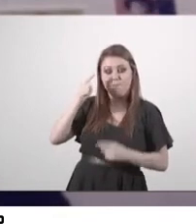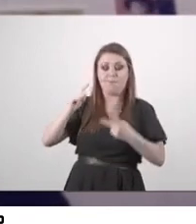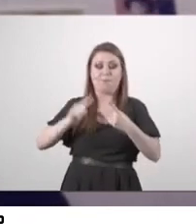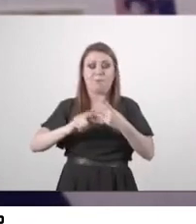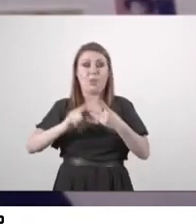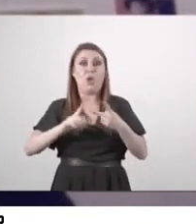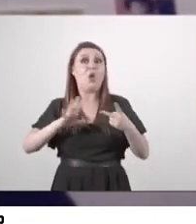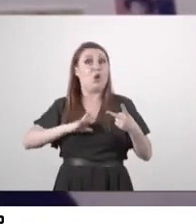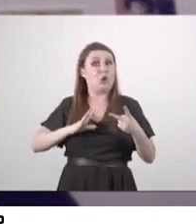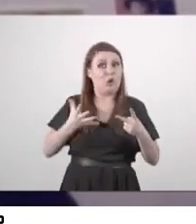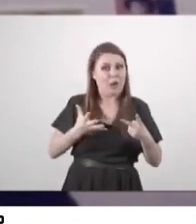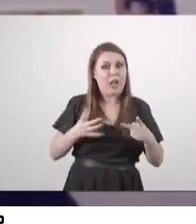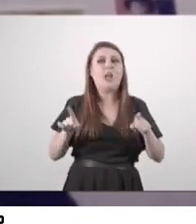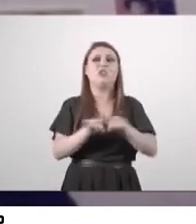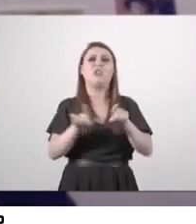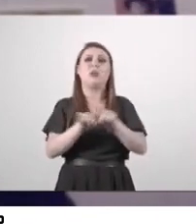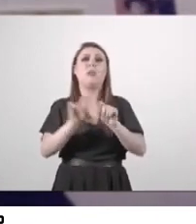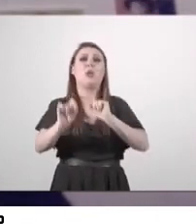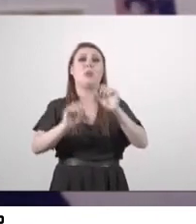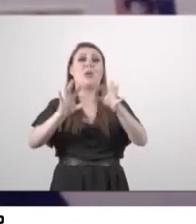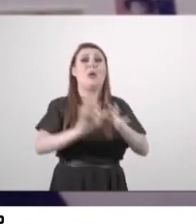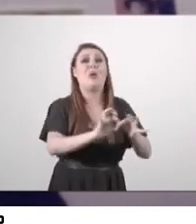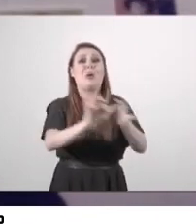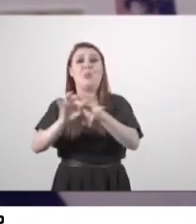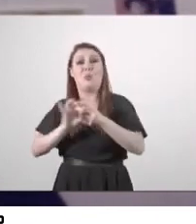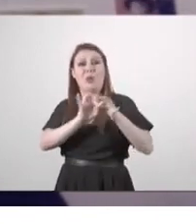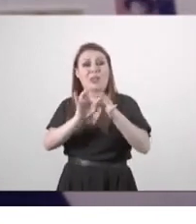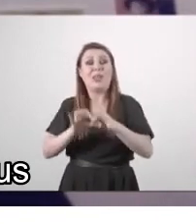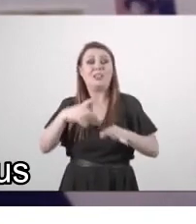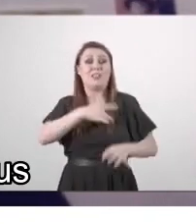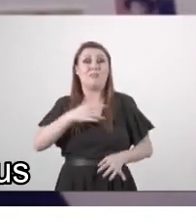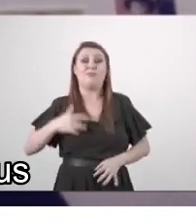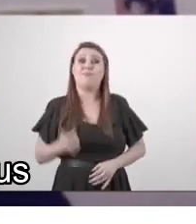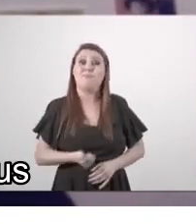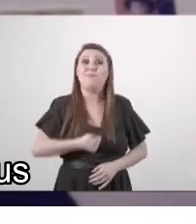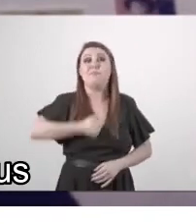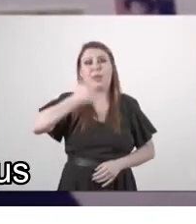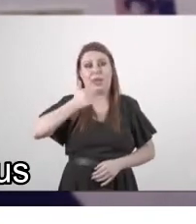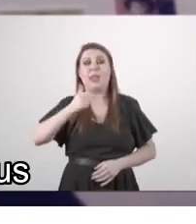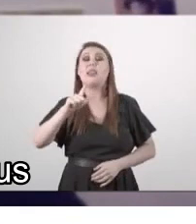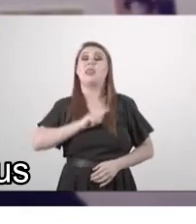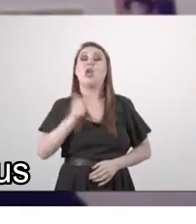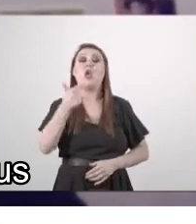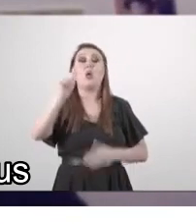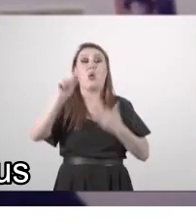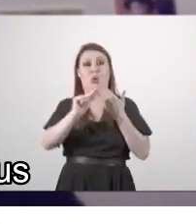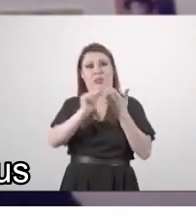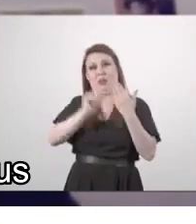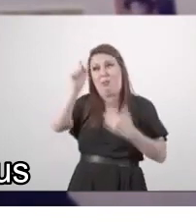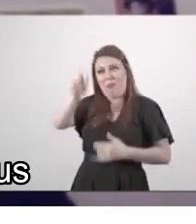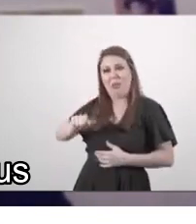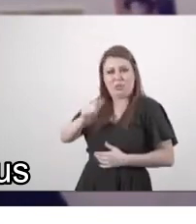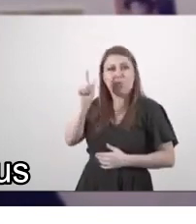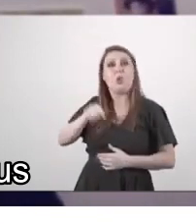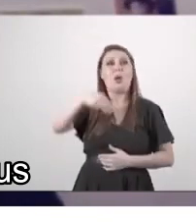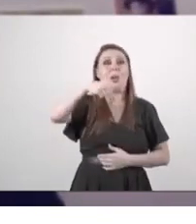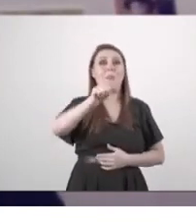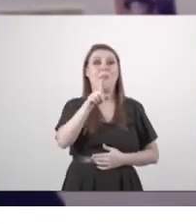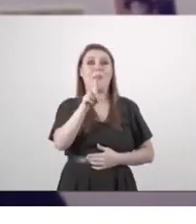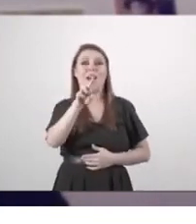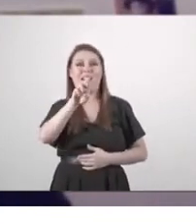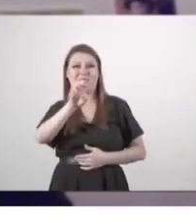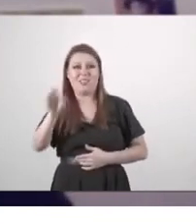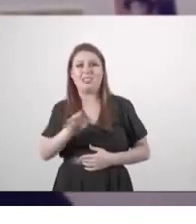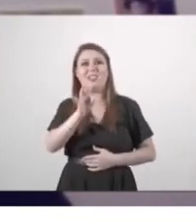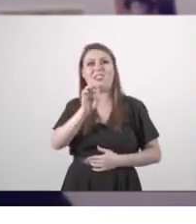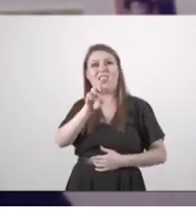importante promover harmonia e bem-estar nos ambientes que nos cercam. Madre Teresa de Calcutá nos ensina que quem julga as pessoas não